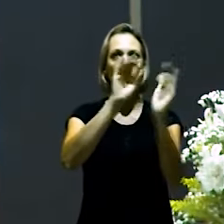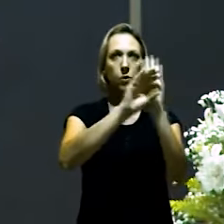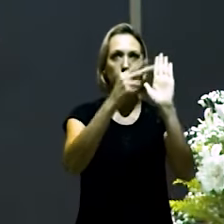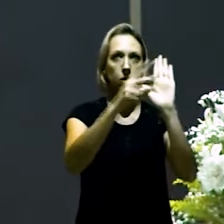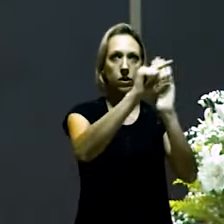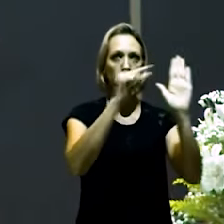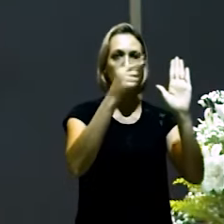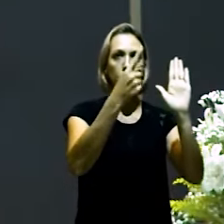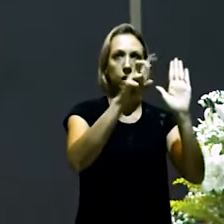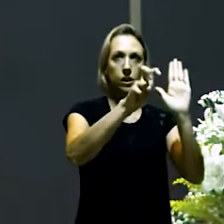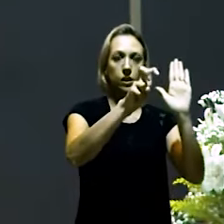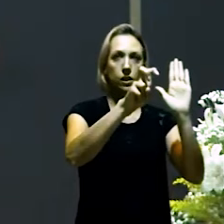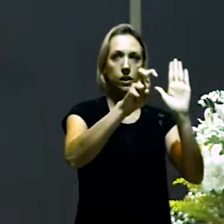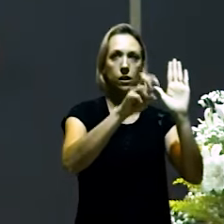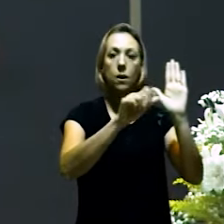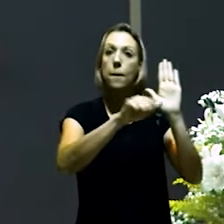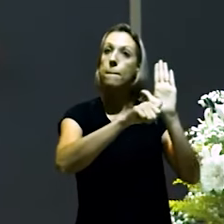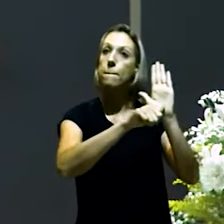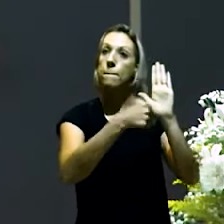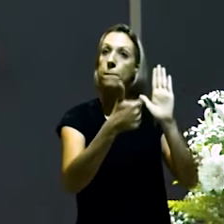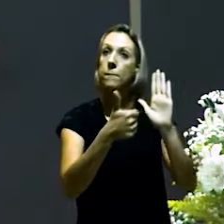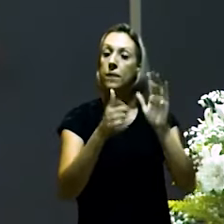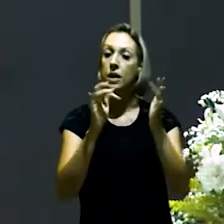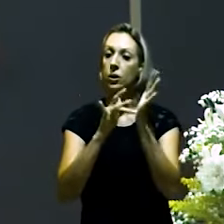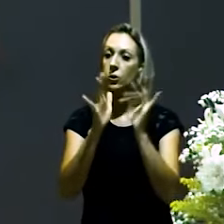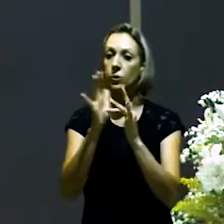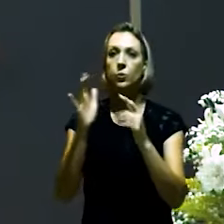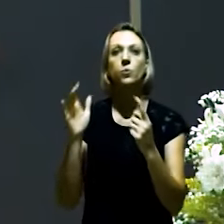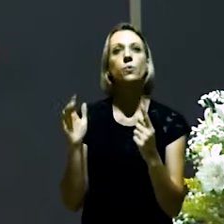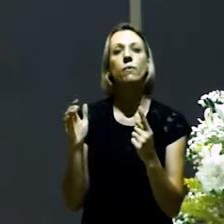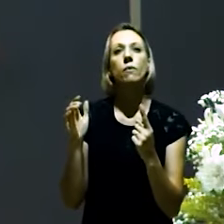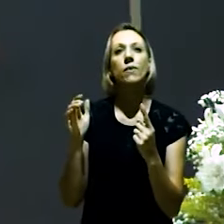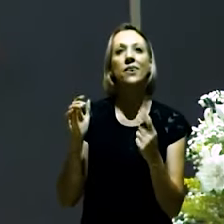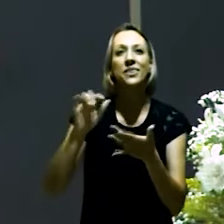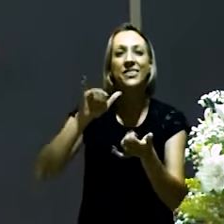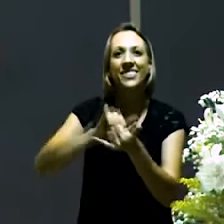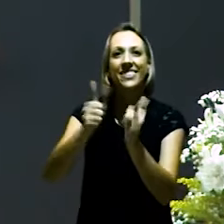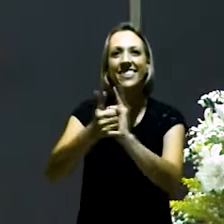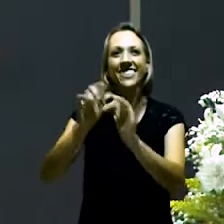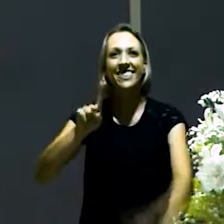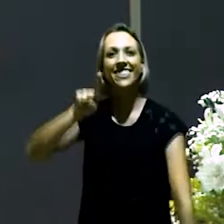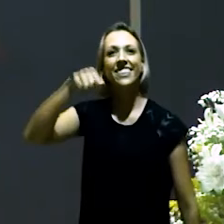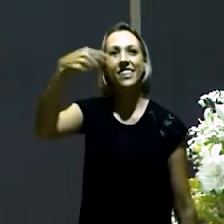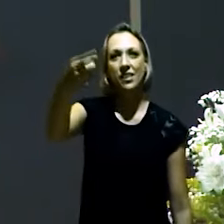que é que Jesus fez? Primeiro, Ele te perdoou. Segundo, Ele cancelou o escrito de dívida que era contrário a